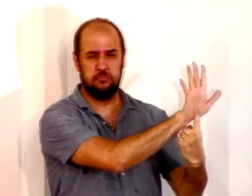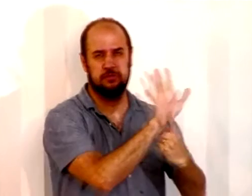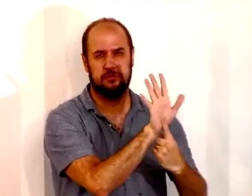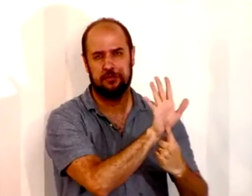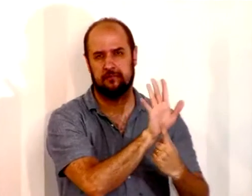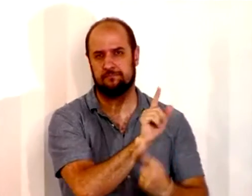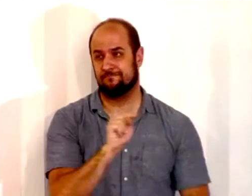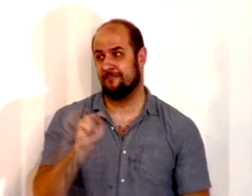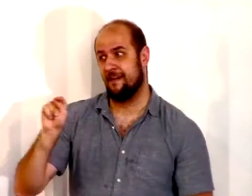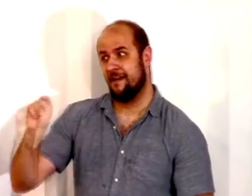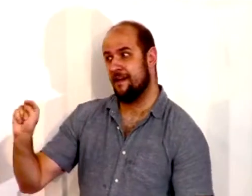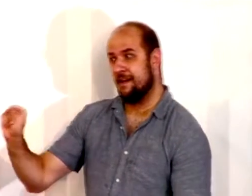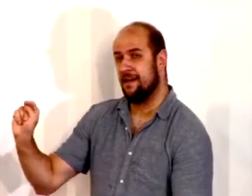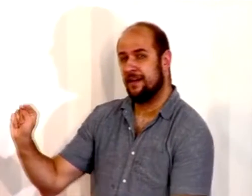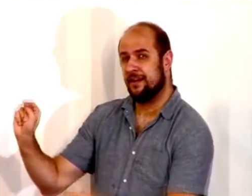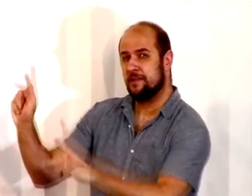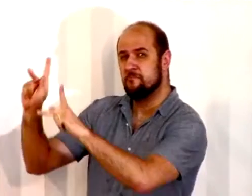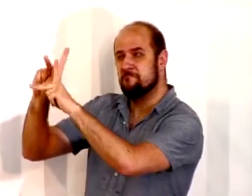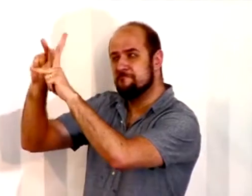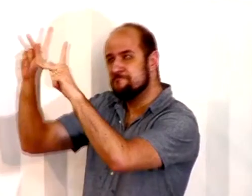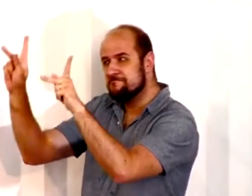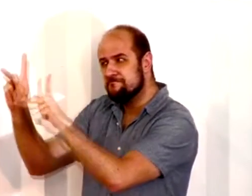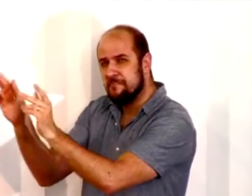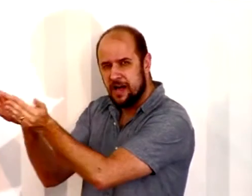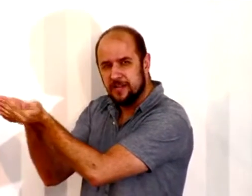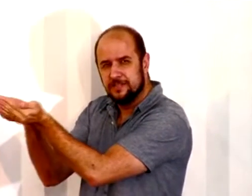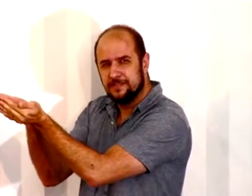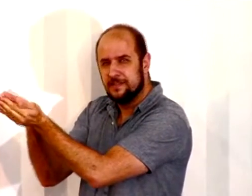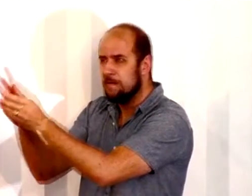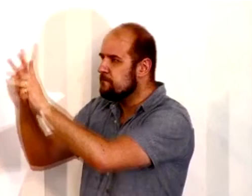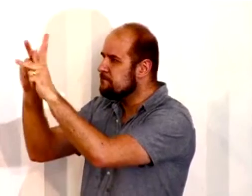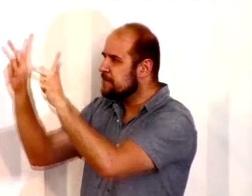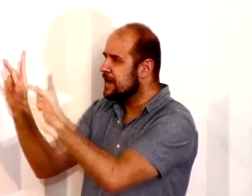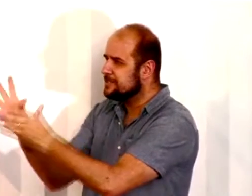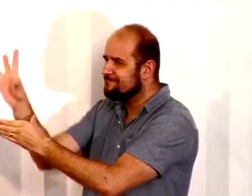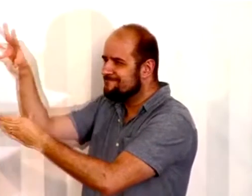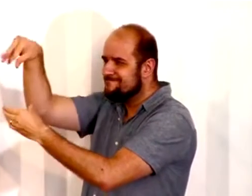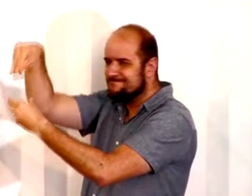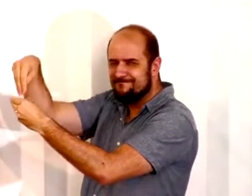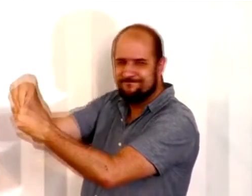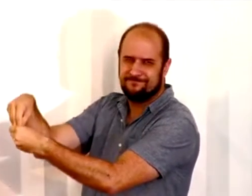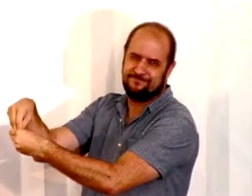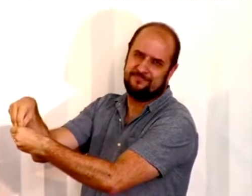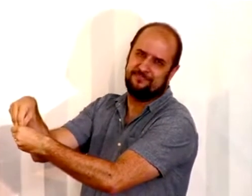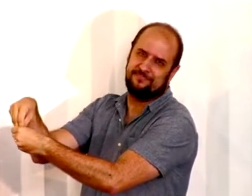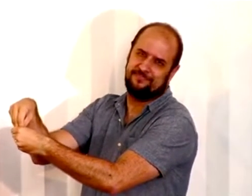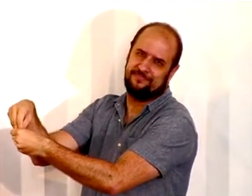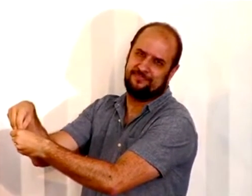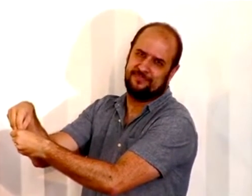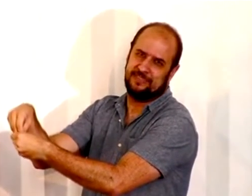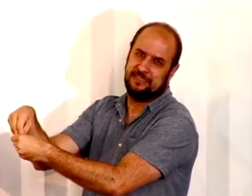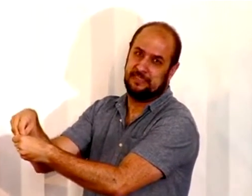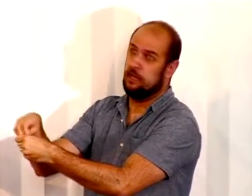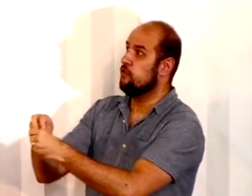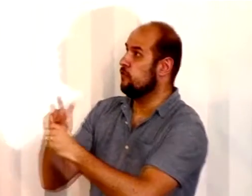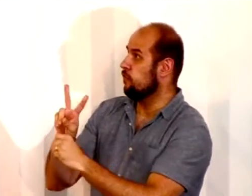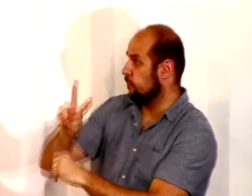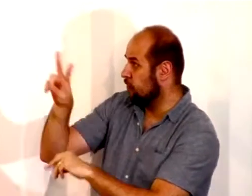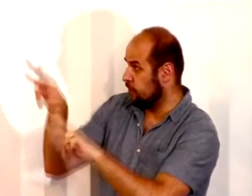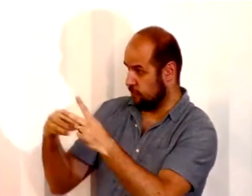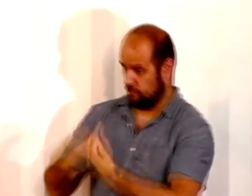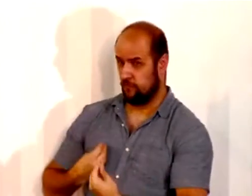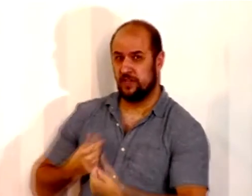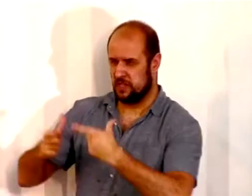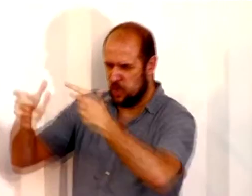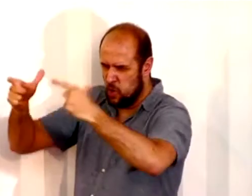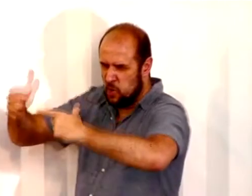Mas o outro conseguiu retratar naquele ninho de passarinho a paz interna. Mesmo que eu esteja vivendo num campo de